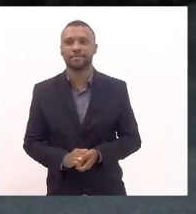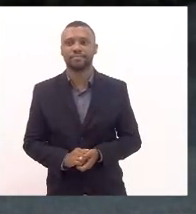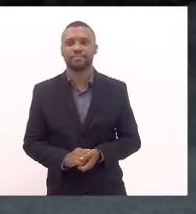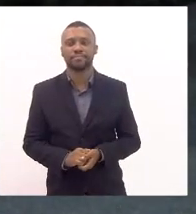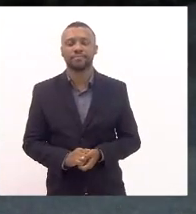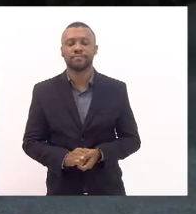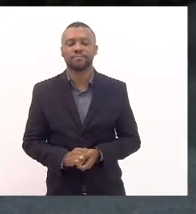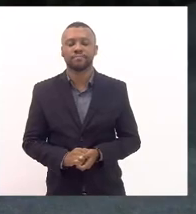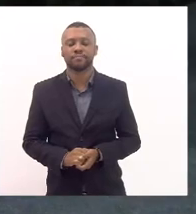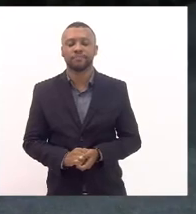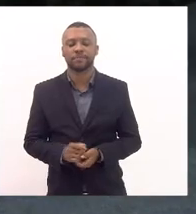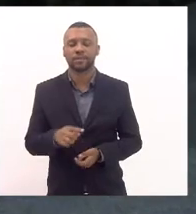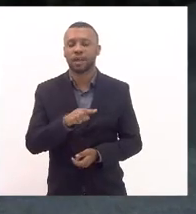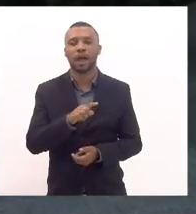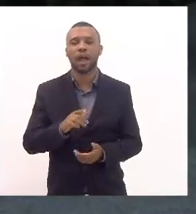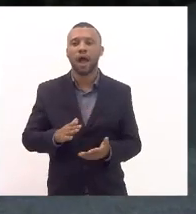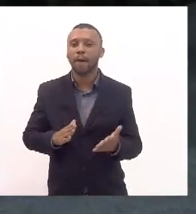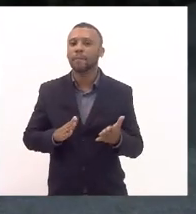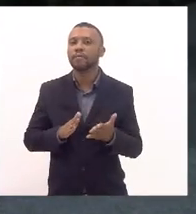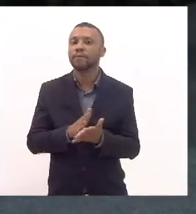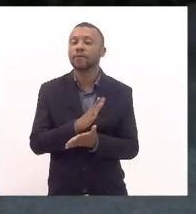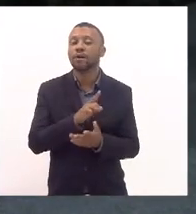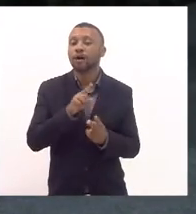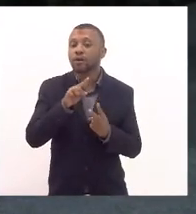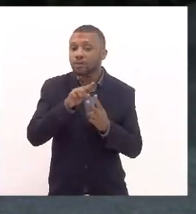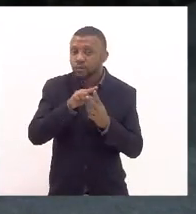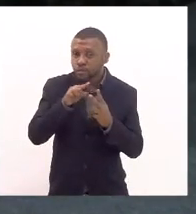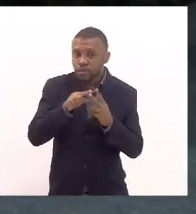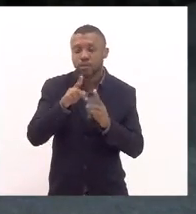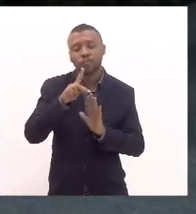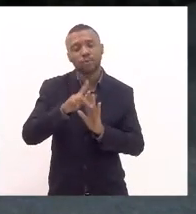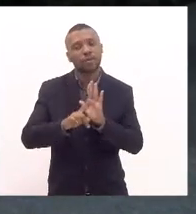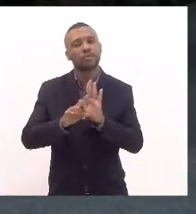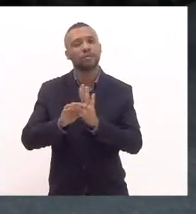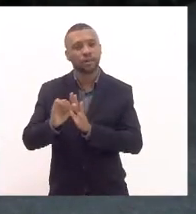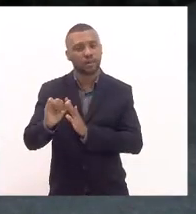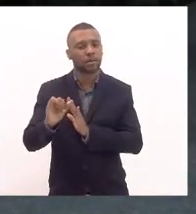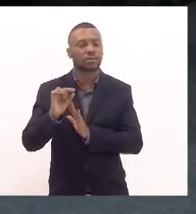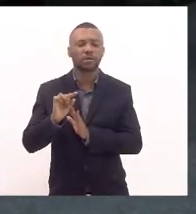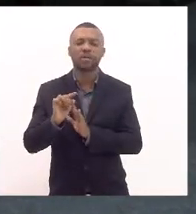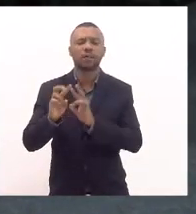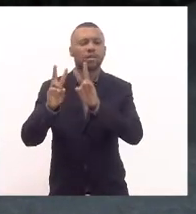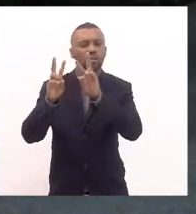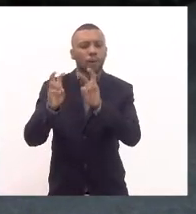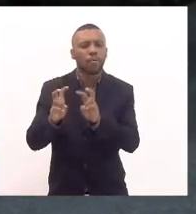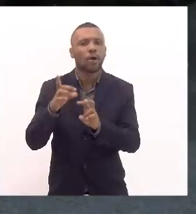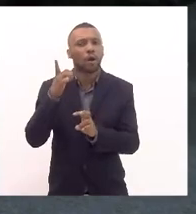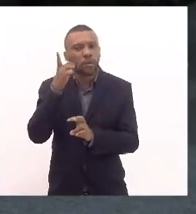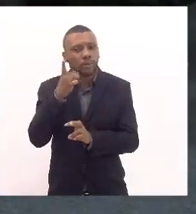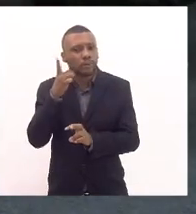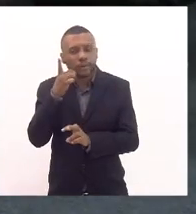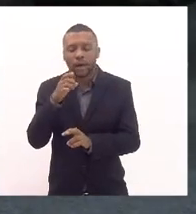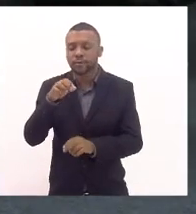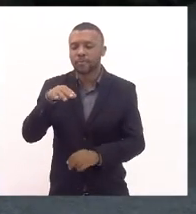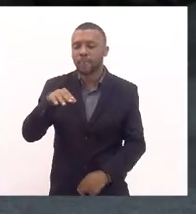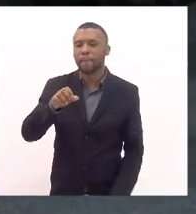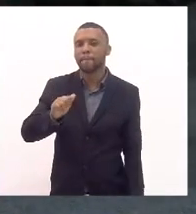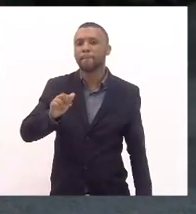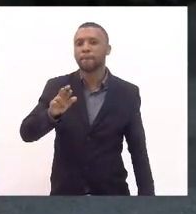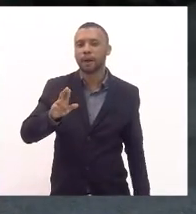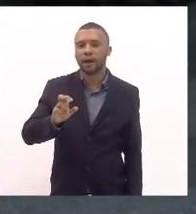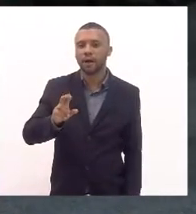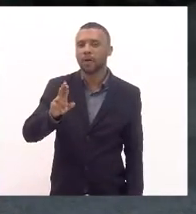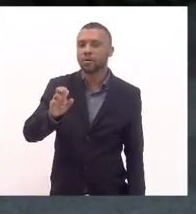e é aprovou dois projetos de lei dos deputados Marcus Miller